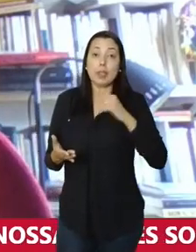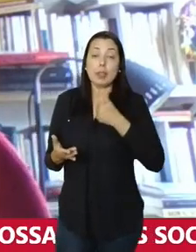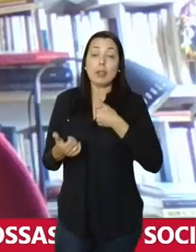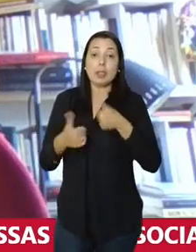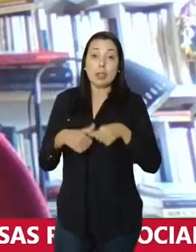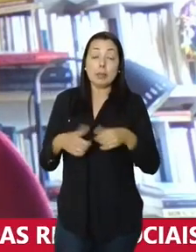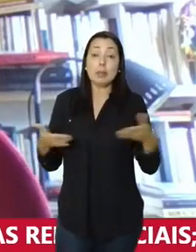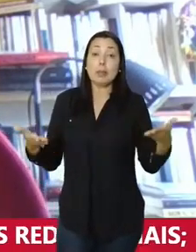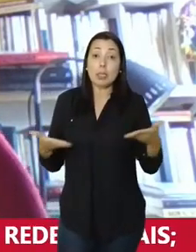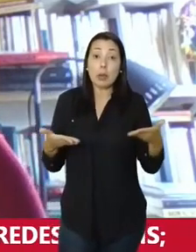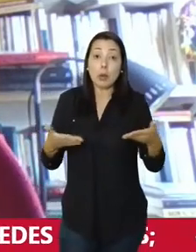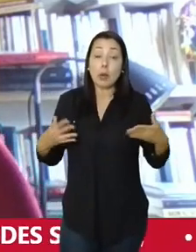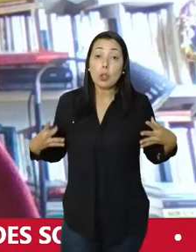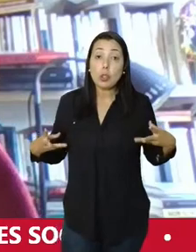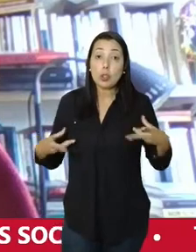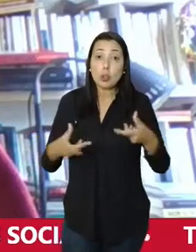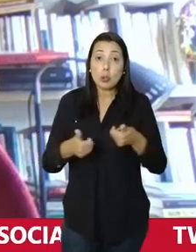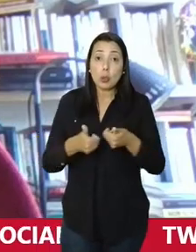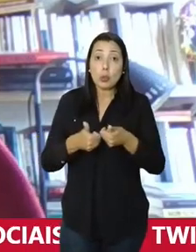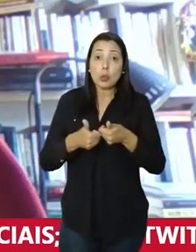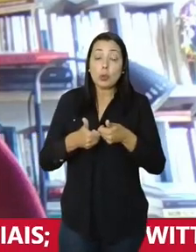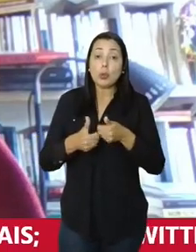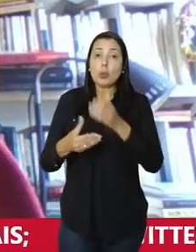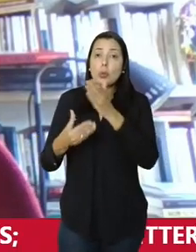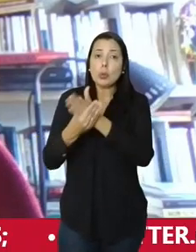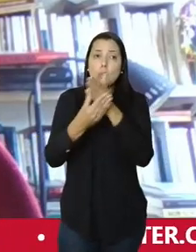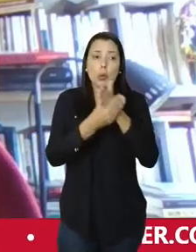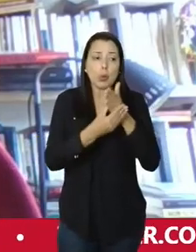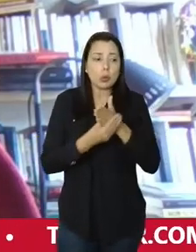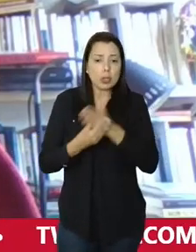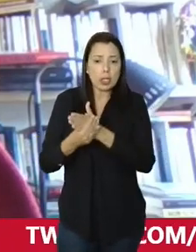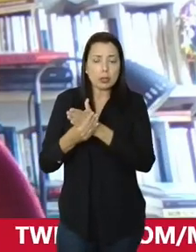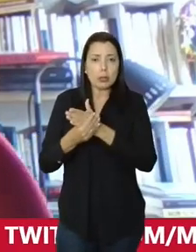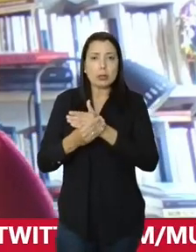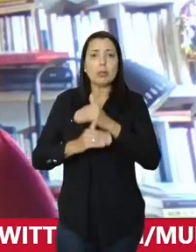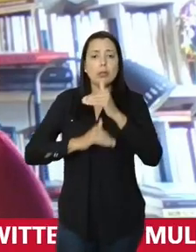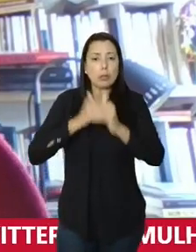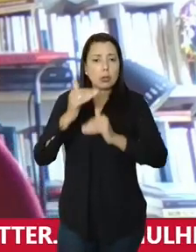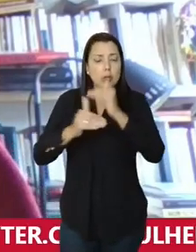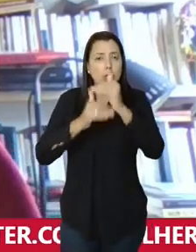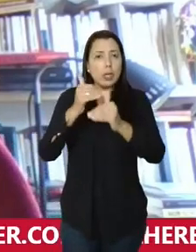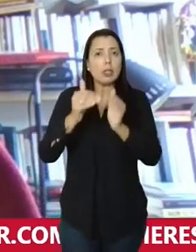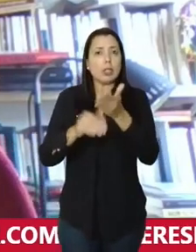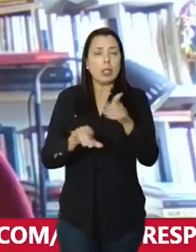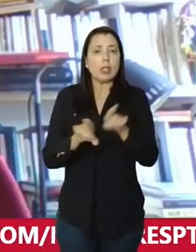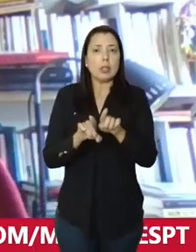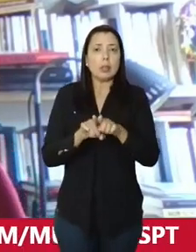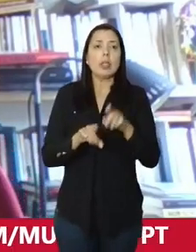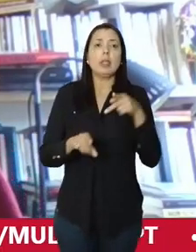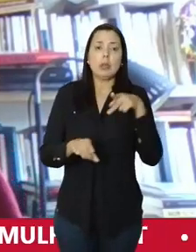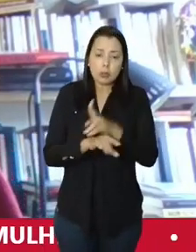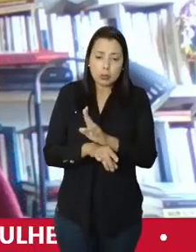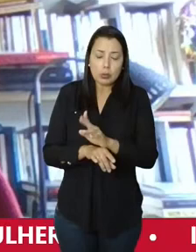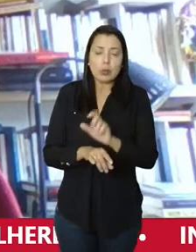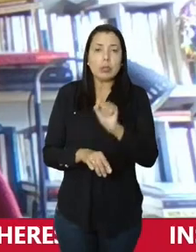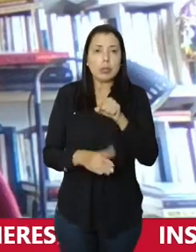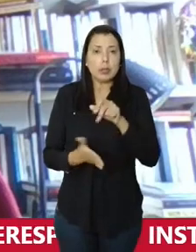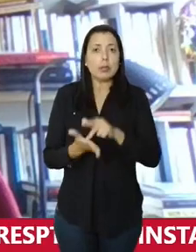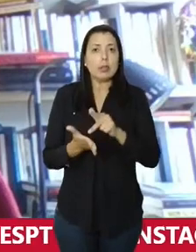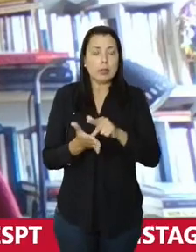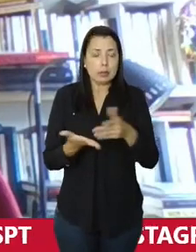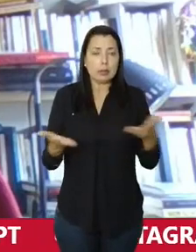estamos na frente de todos os processos revolucionários, estivemos e continuamos a